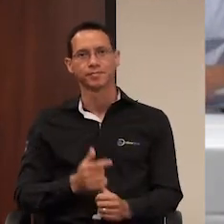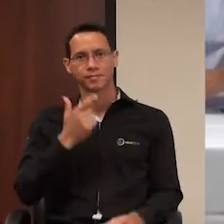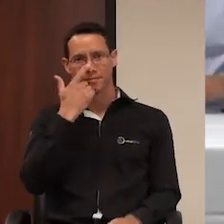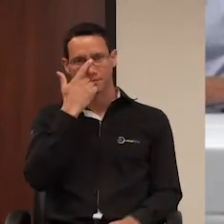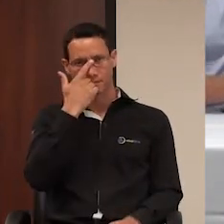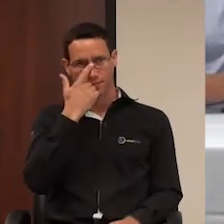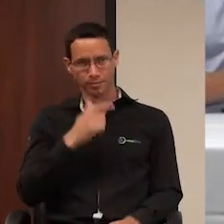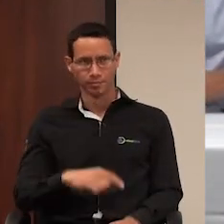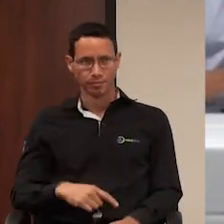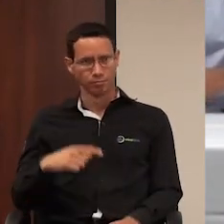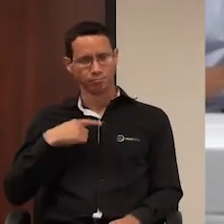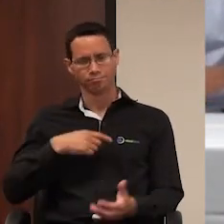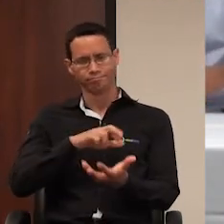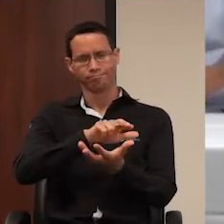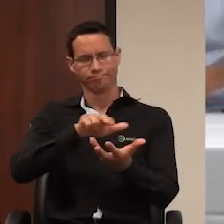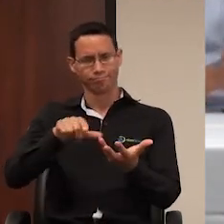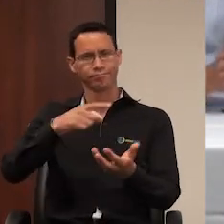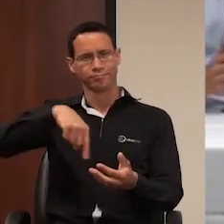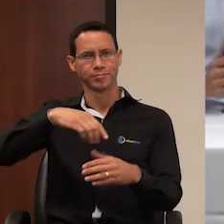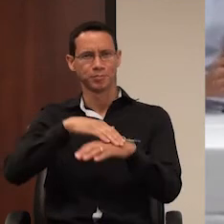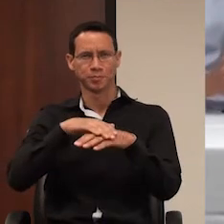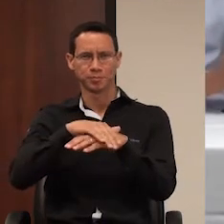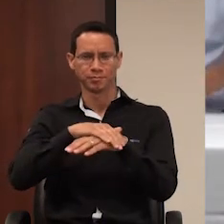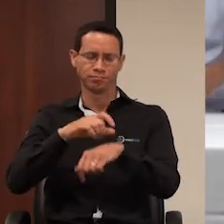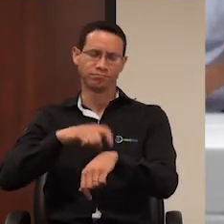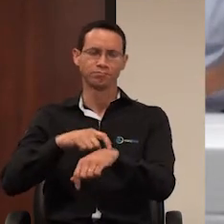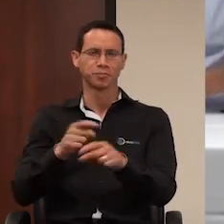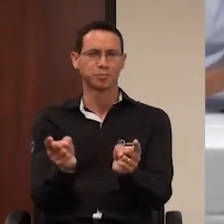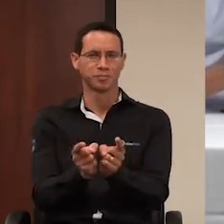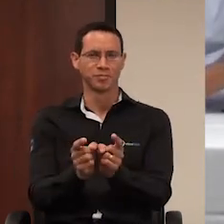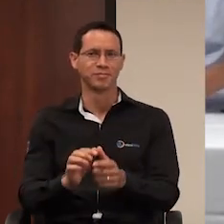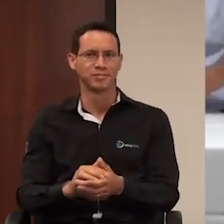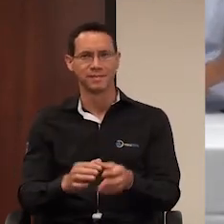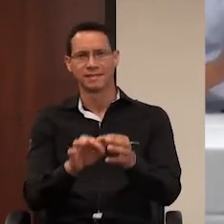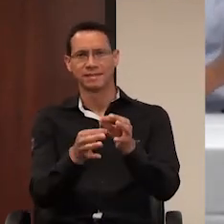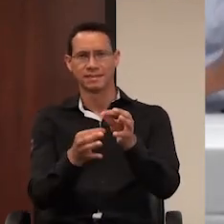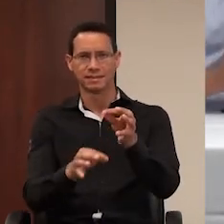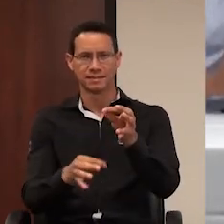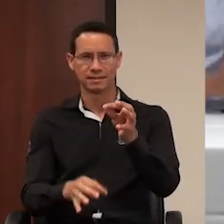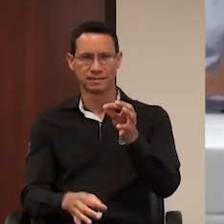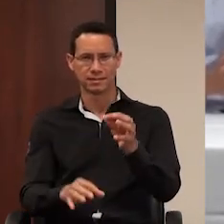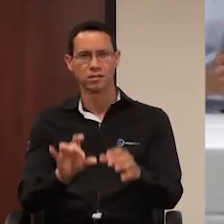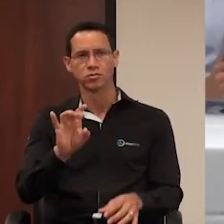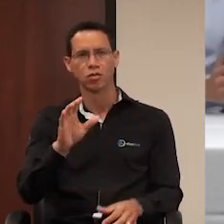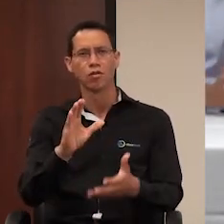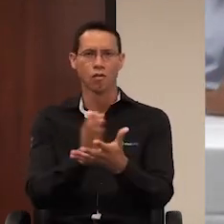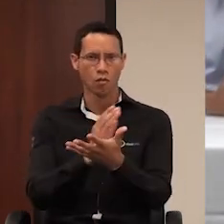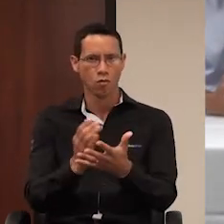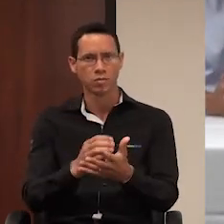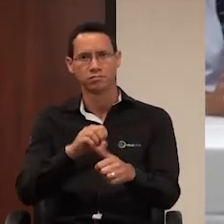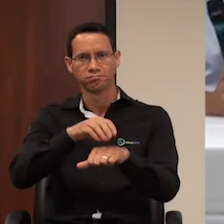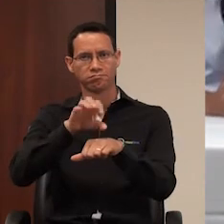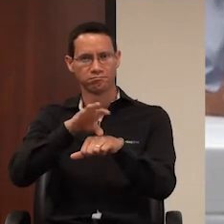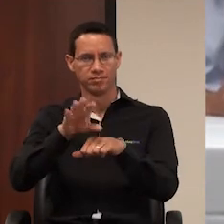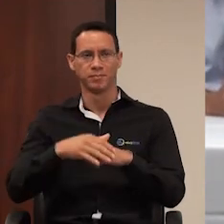E teria uma série de outras coisas para a gente conversar, mas o tempo é reduzido e a ideia não é que a gente fique falando, mas só tratar alguns apontamentos. Então, eu